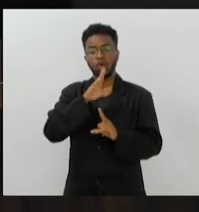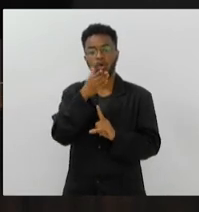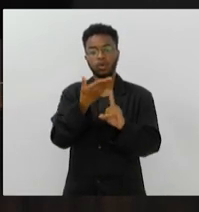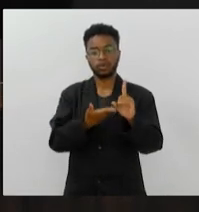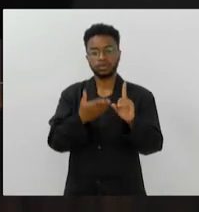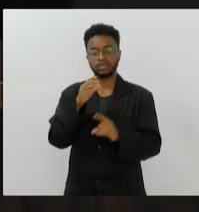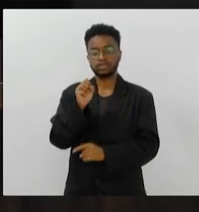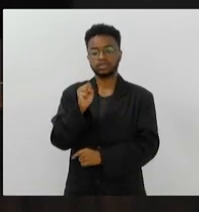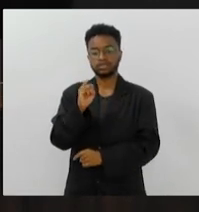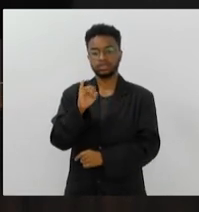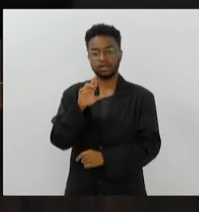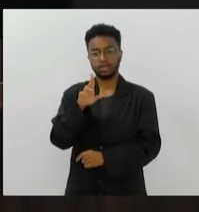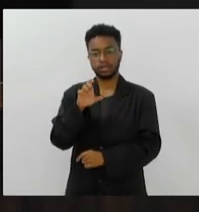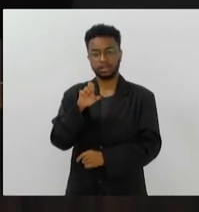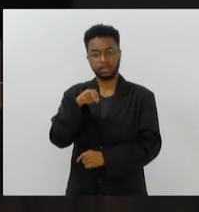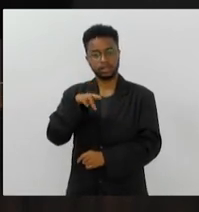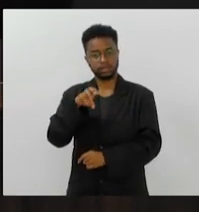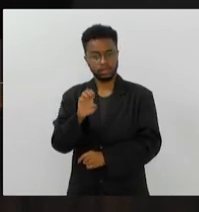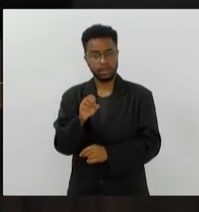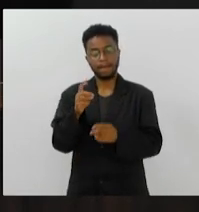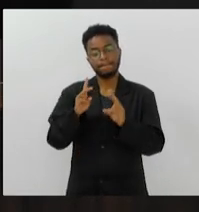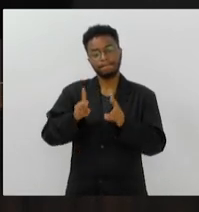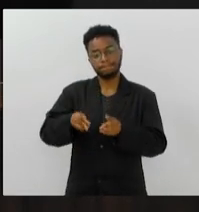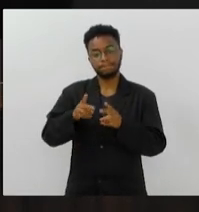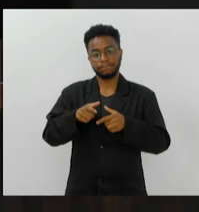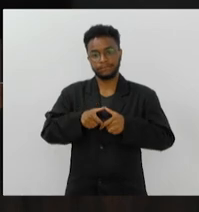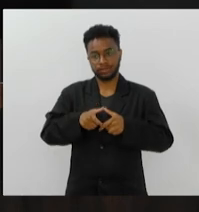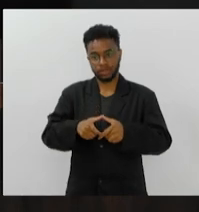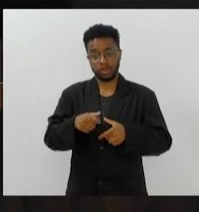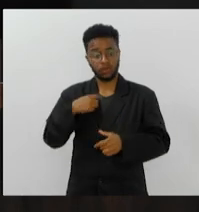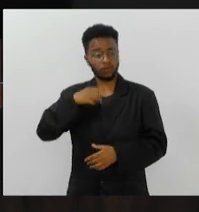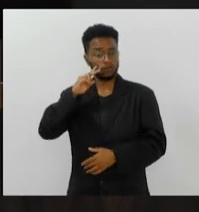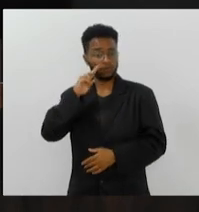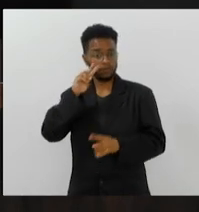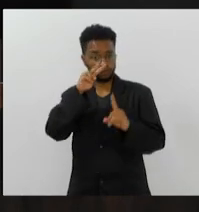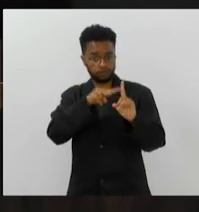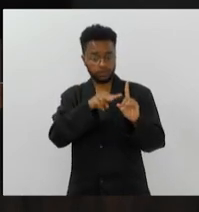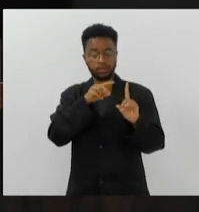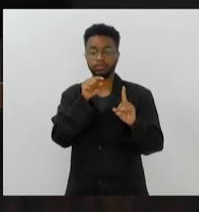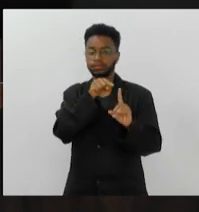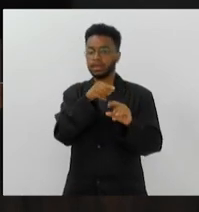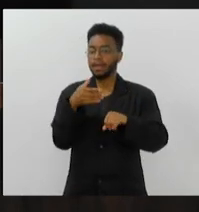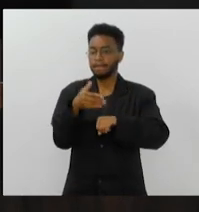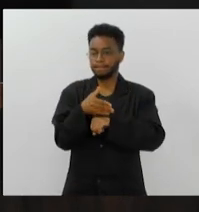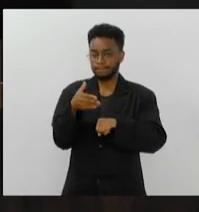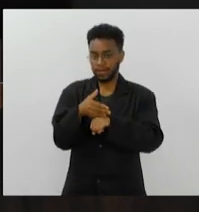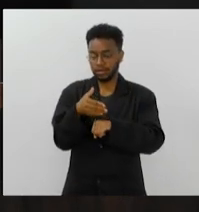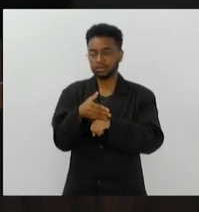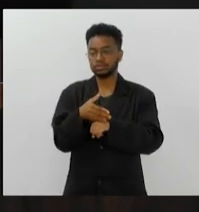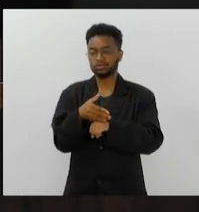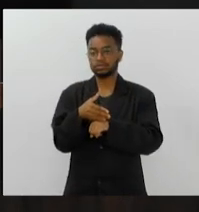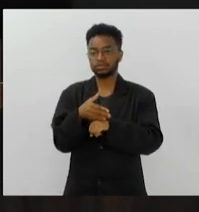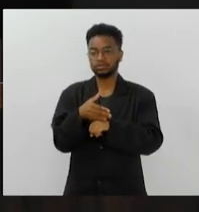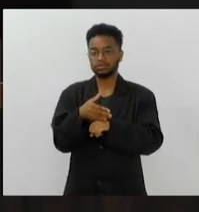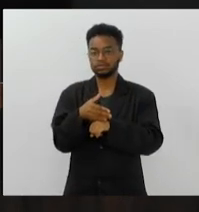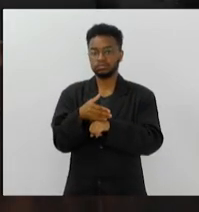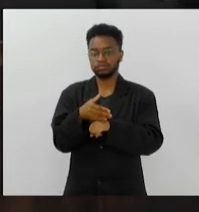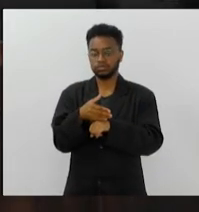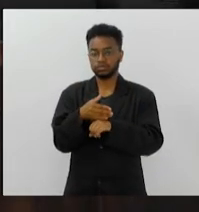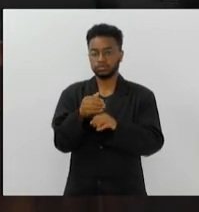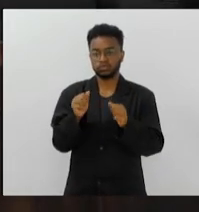a mesma medalha, e eu me comprometi, vendo a participação do senhor nessa questão tão